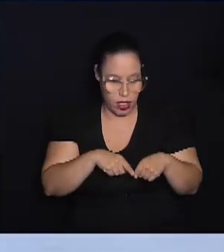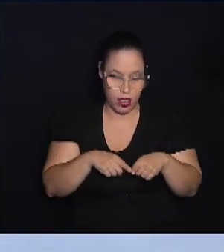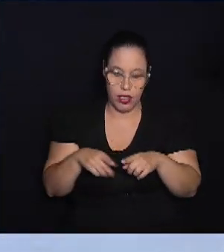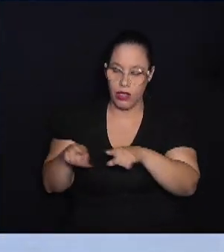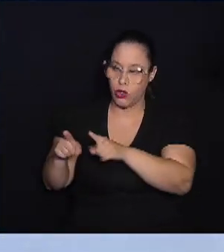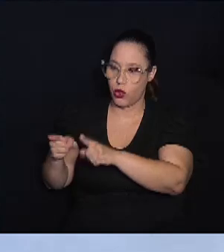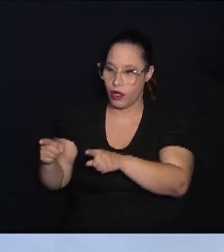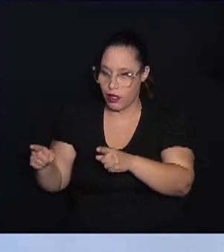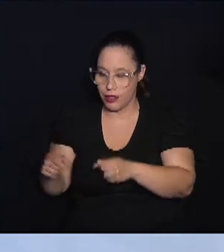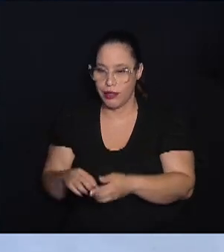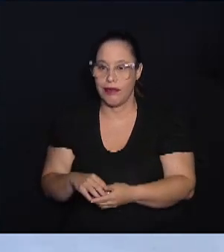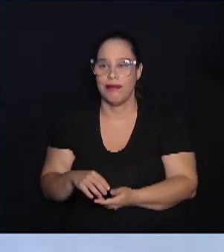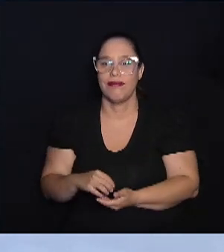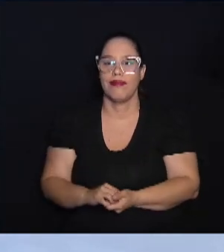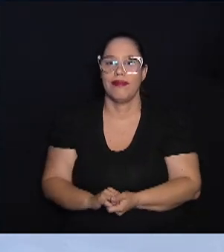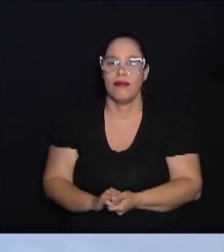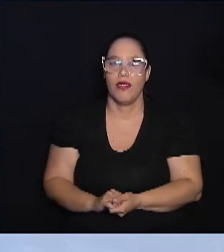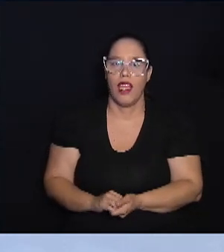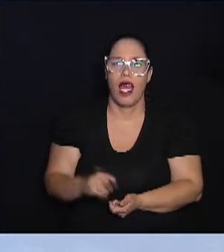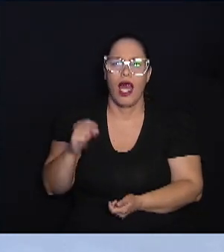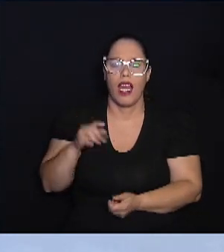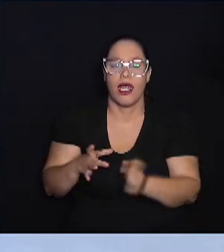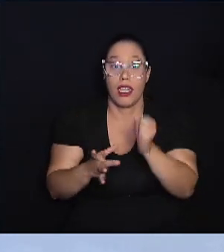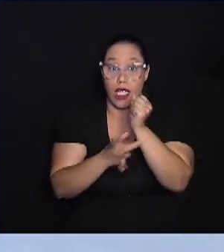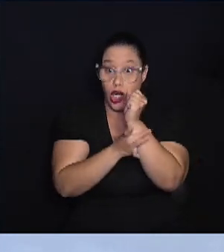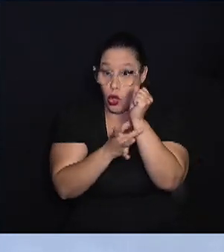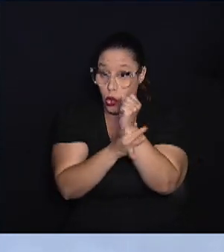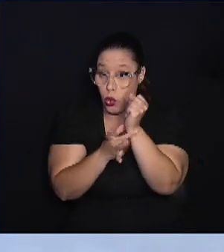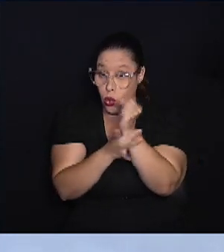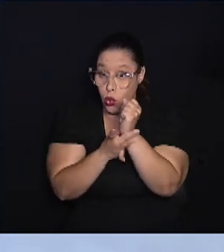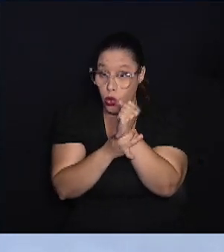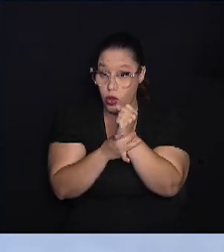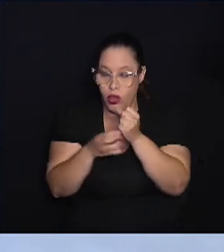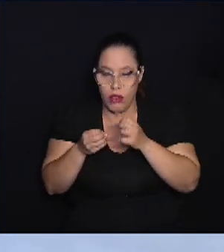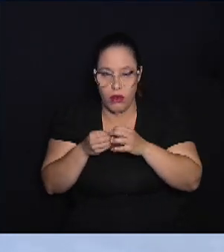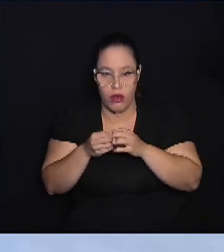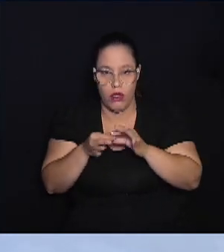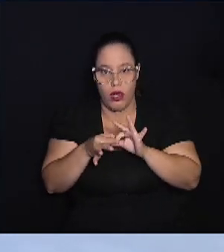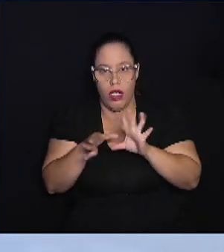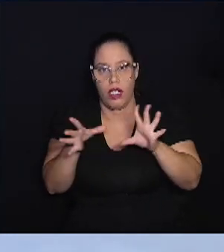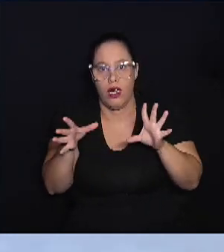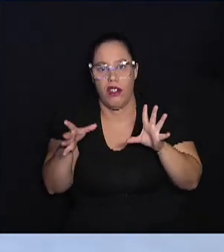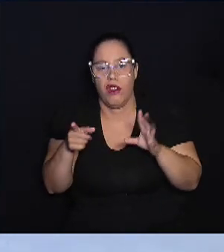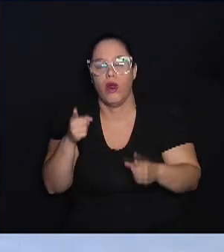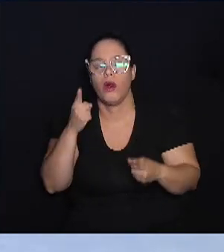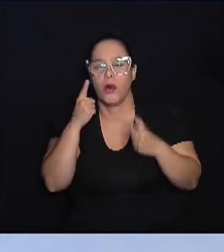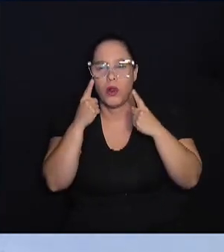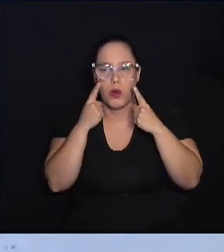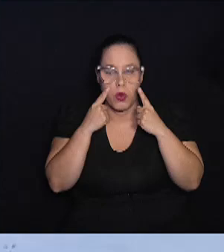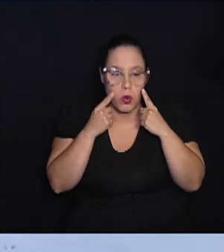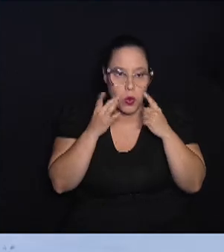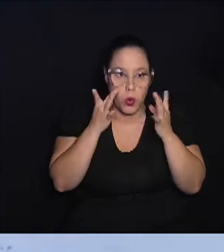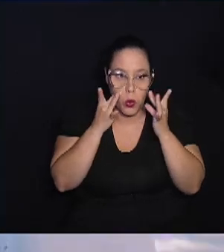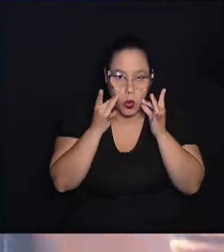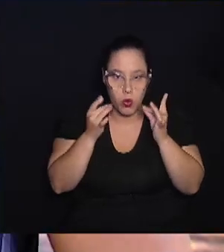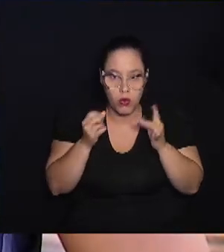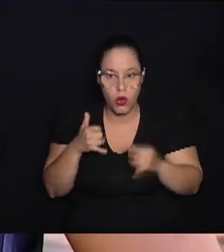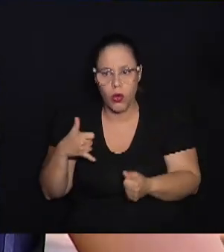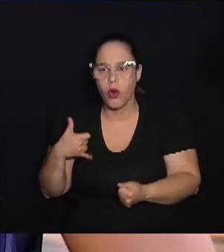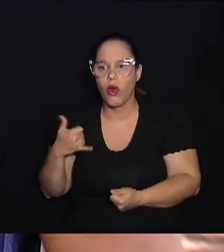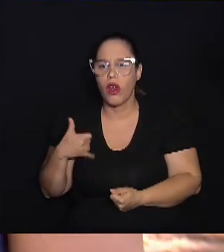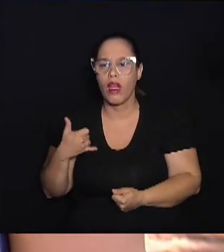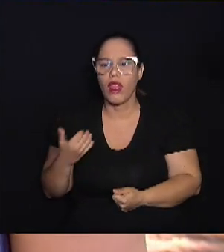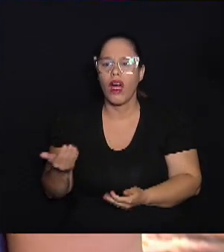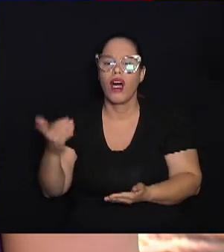sensacional. Como você disse, aqui é bem seguro, as crianças ficam bem livres, claro que monitoradas. Qual que é a faixa etária aí para o pai e a